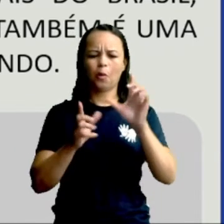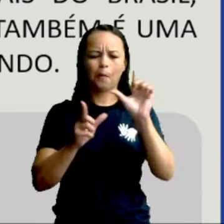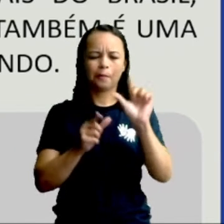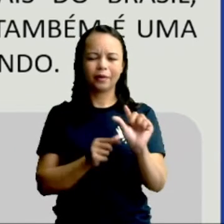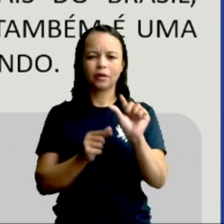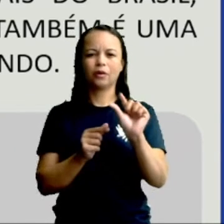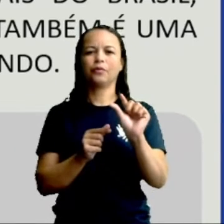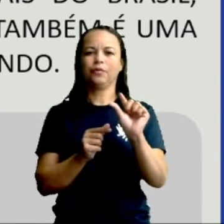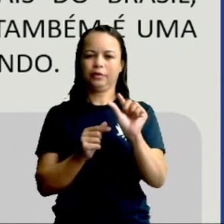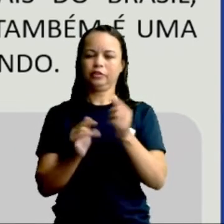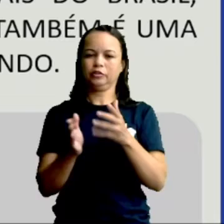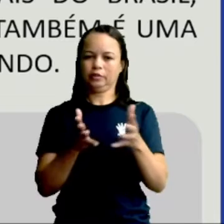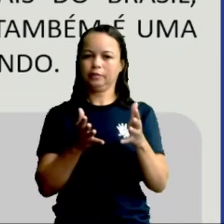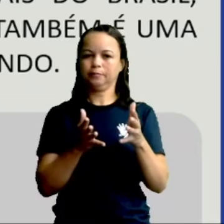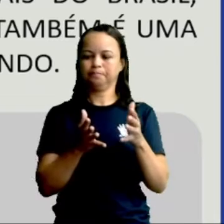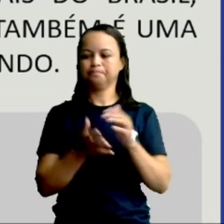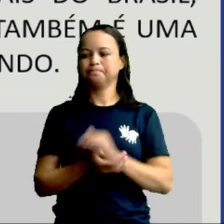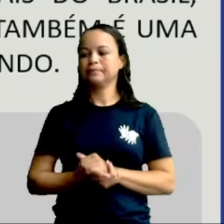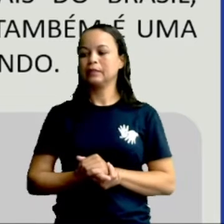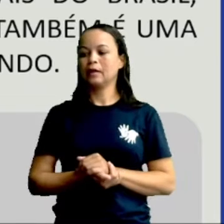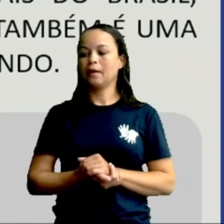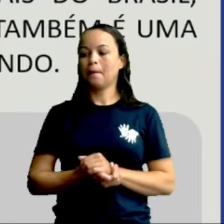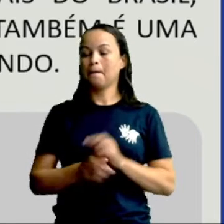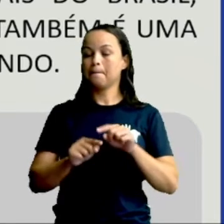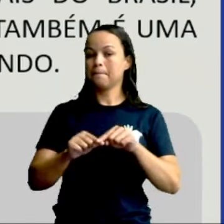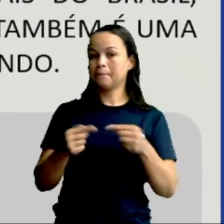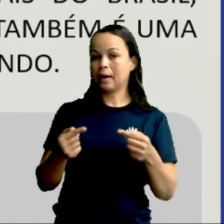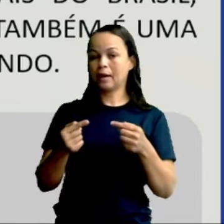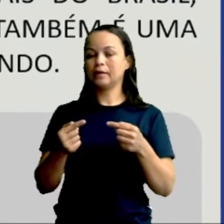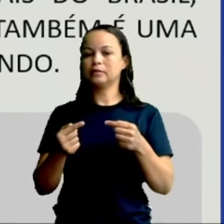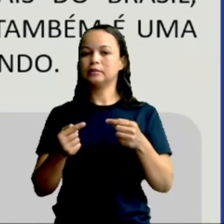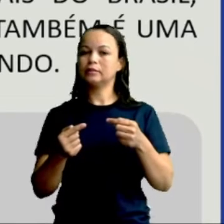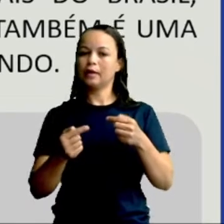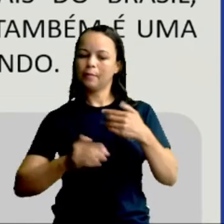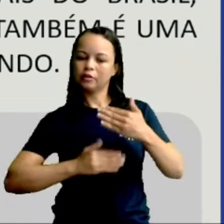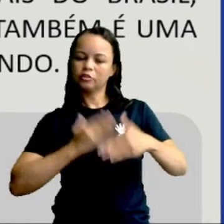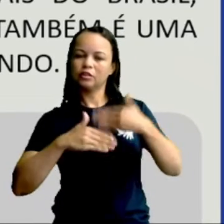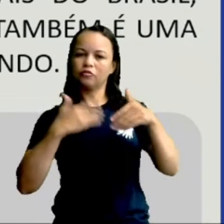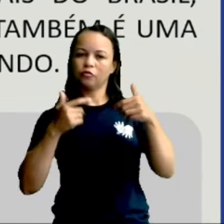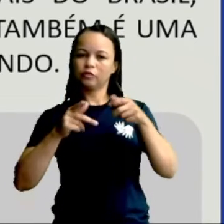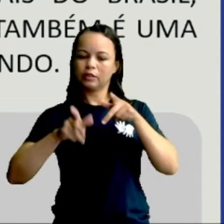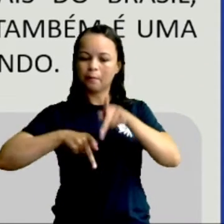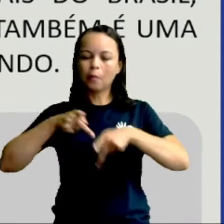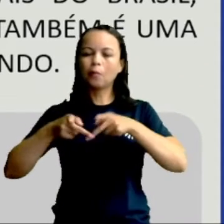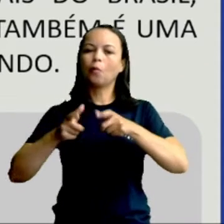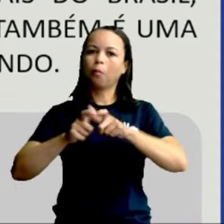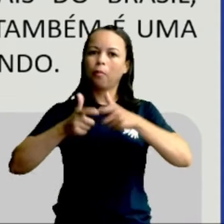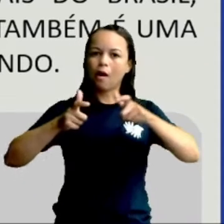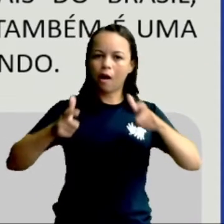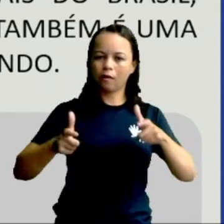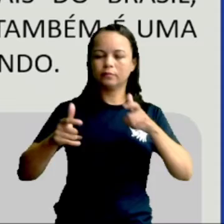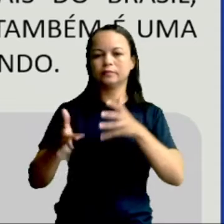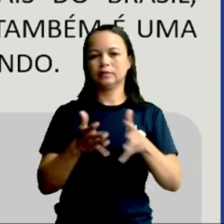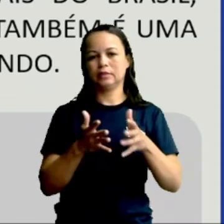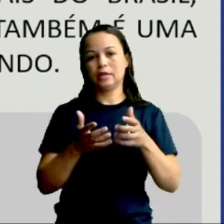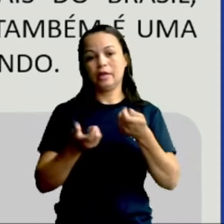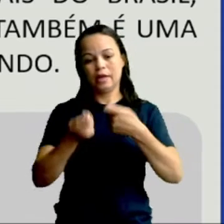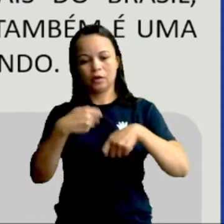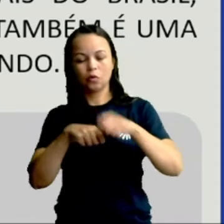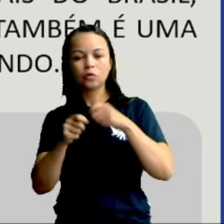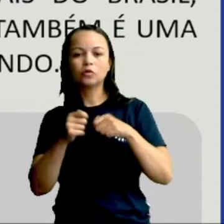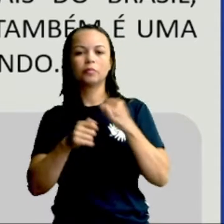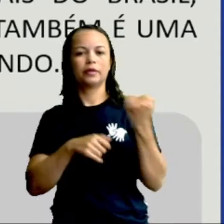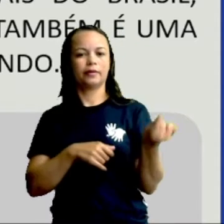menores em extensão, porém é a mais desenvolvida e populosa. É também a região economicamente